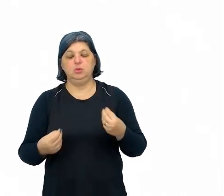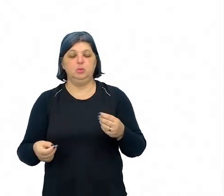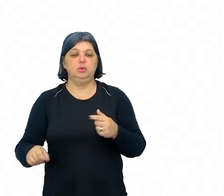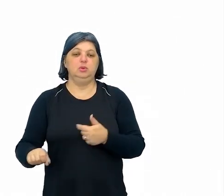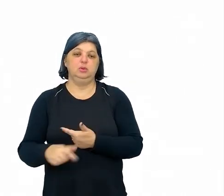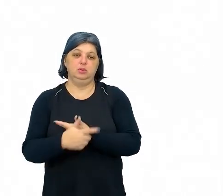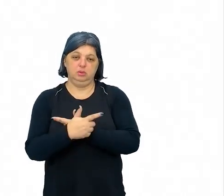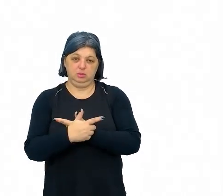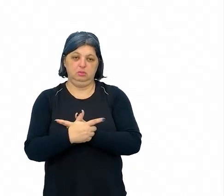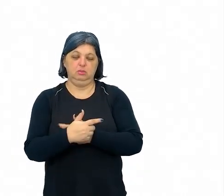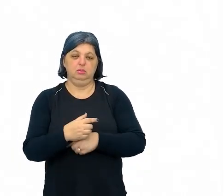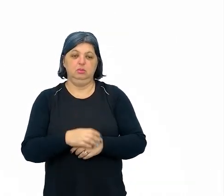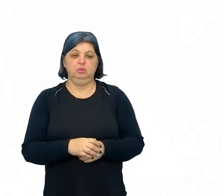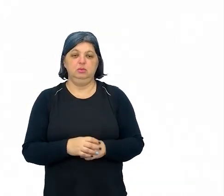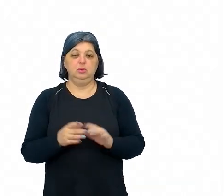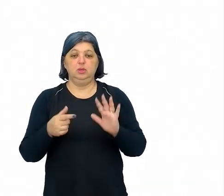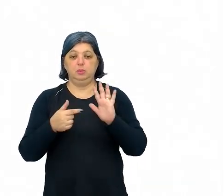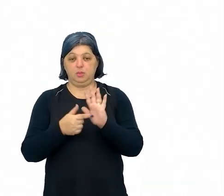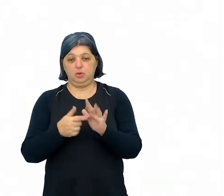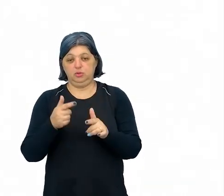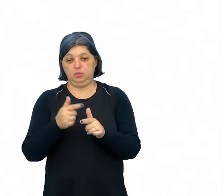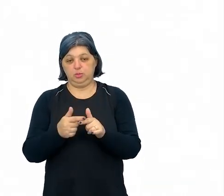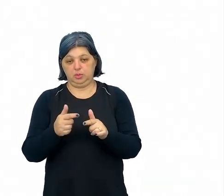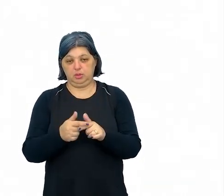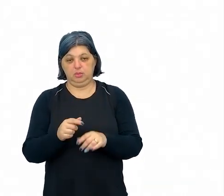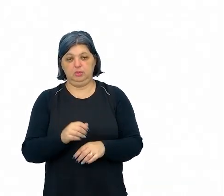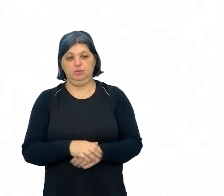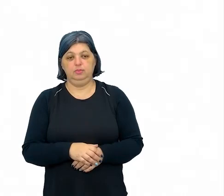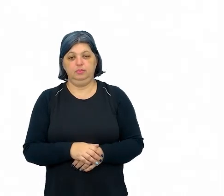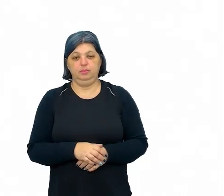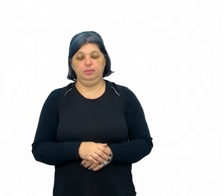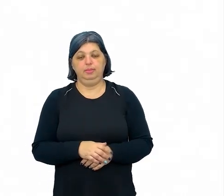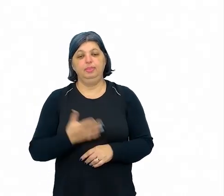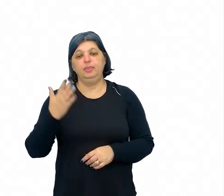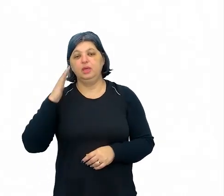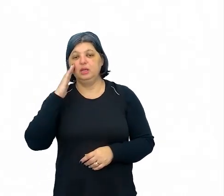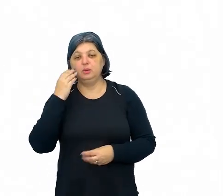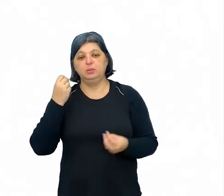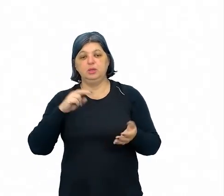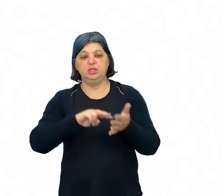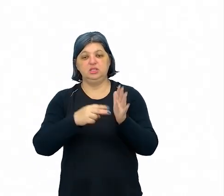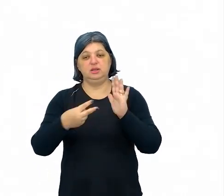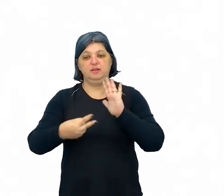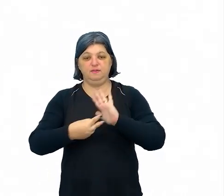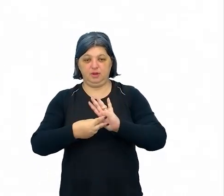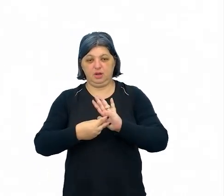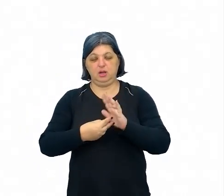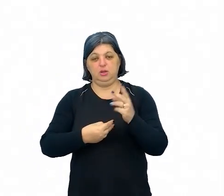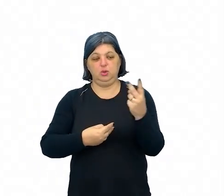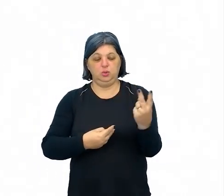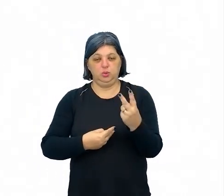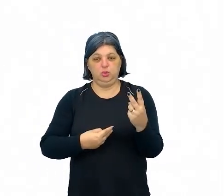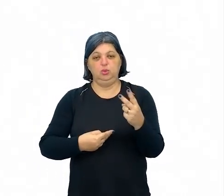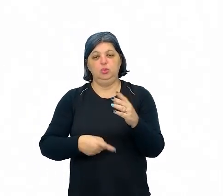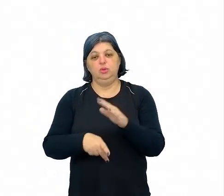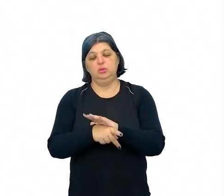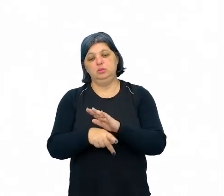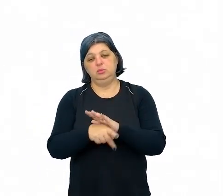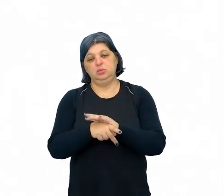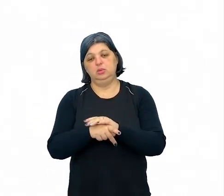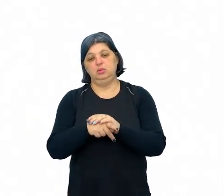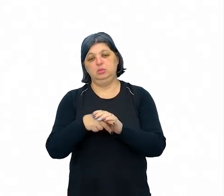que expressa um problema e compreender, né, o significado de um sistema de duas equações do primeiro grau em